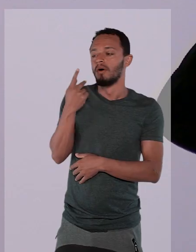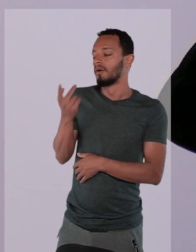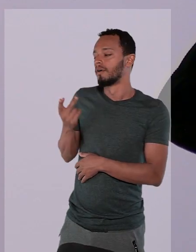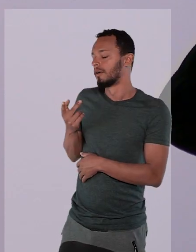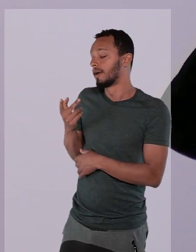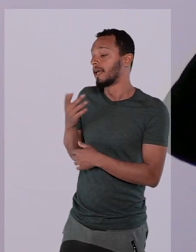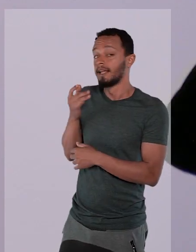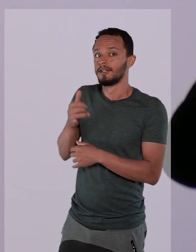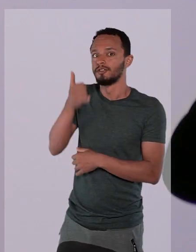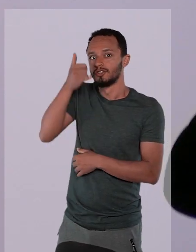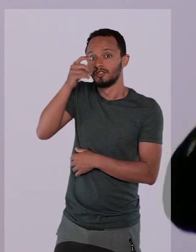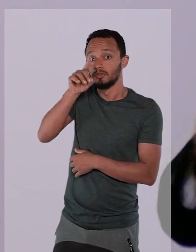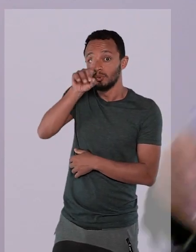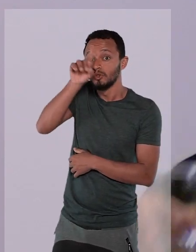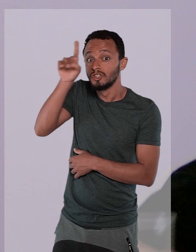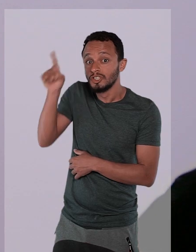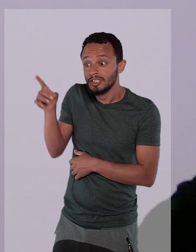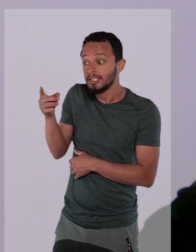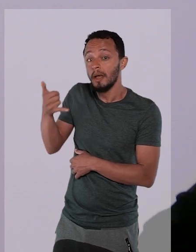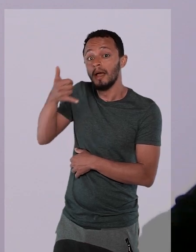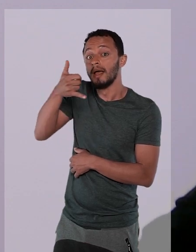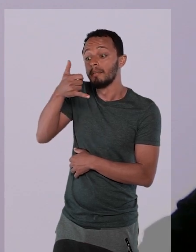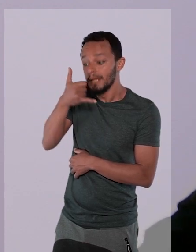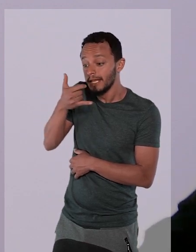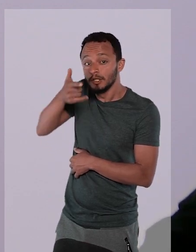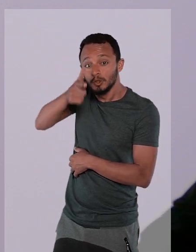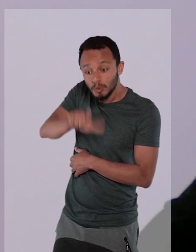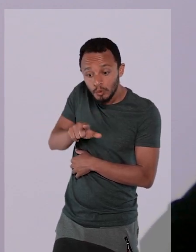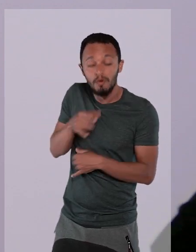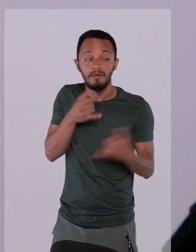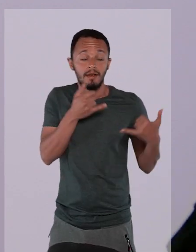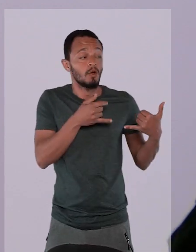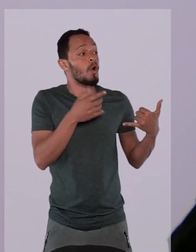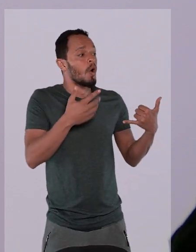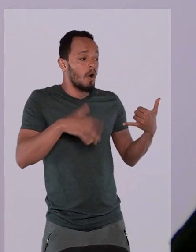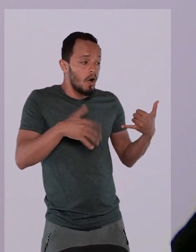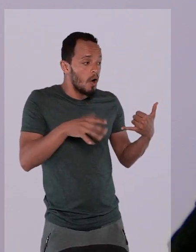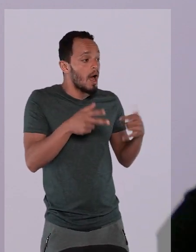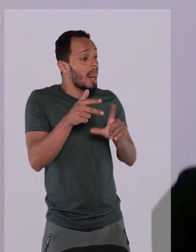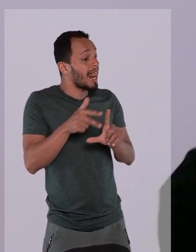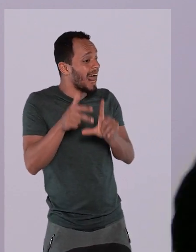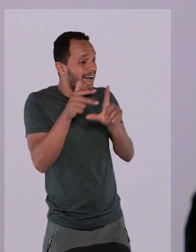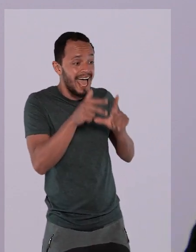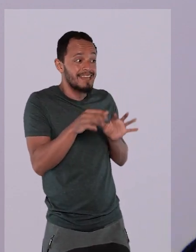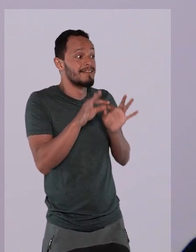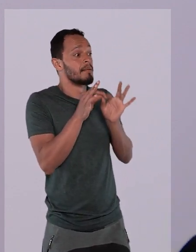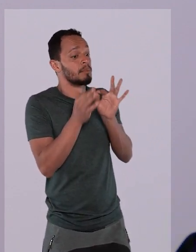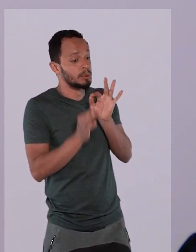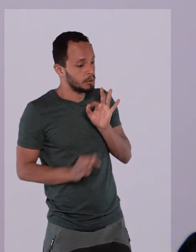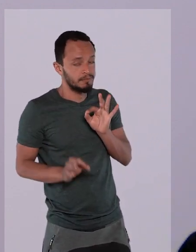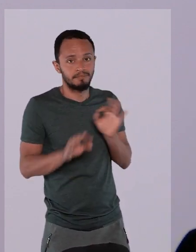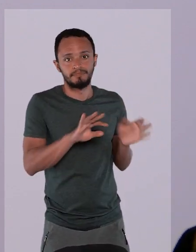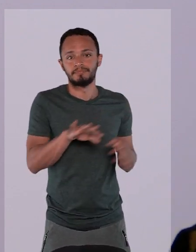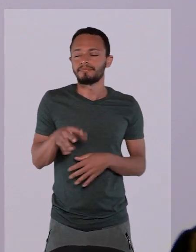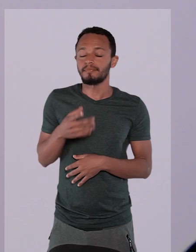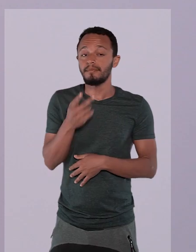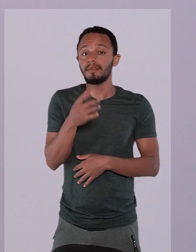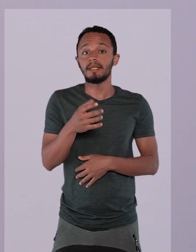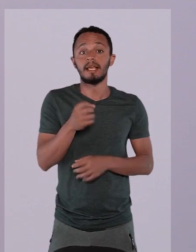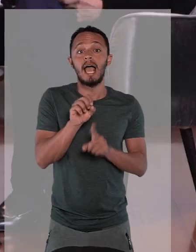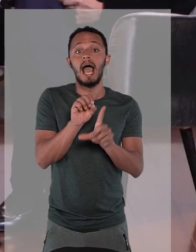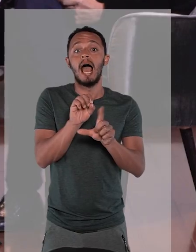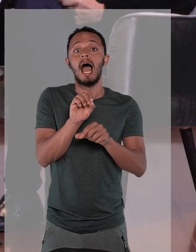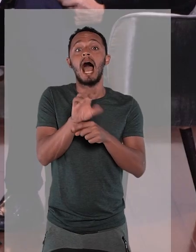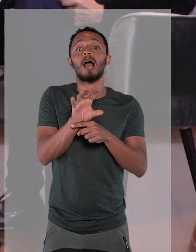Bom, aí eu estava em Congonhas, voltando para o Rio, me telefonou a jornalista da Rede Globo. Disse, a senhora é a pessoa que gravou uma live que está